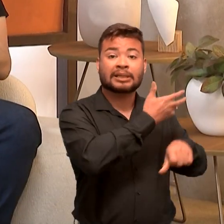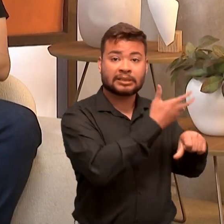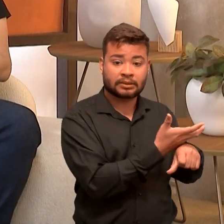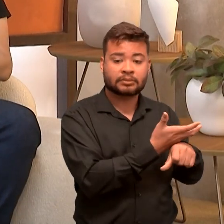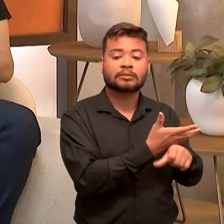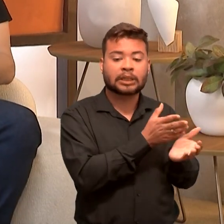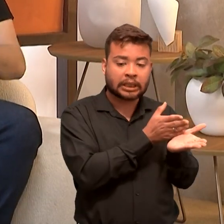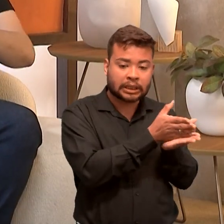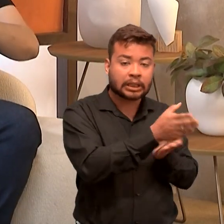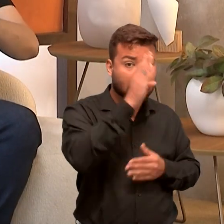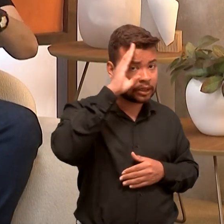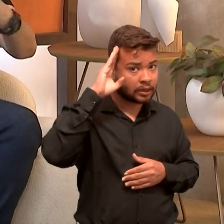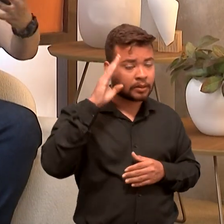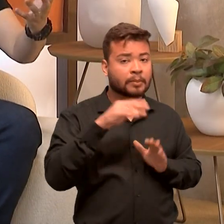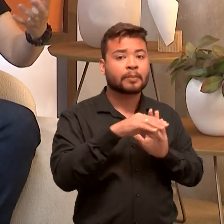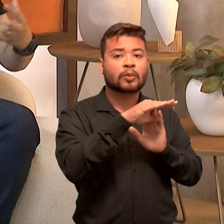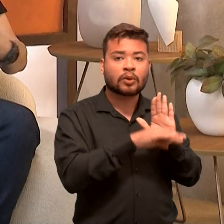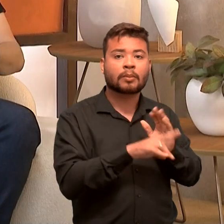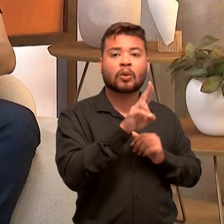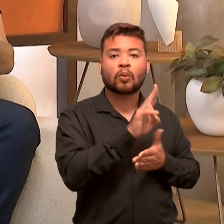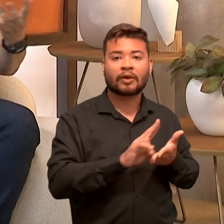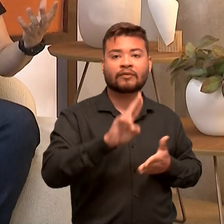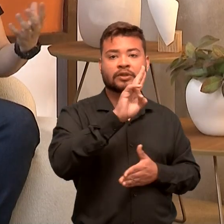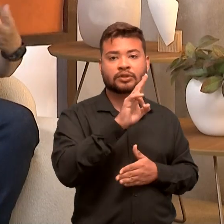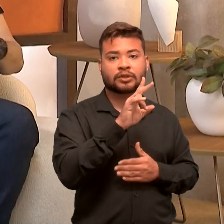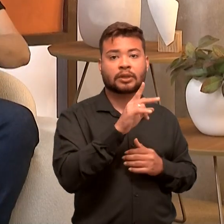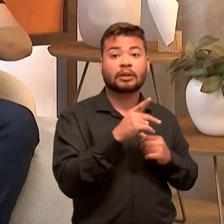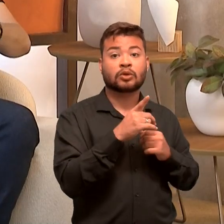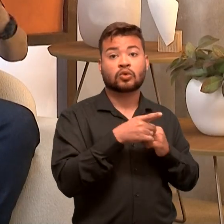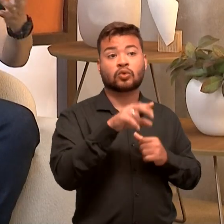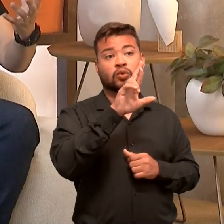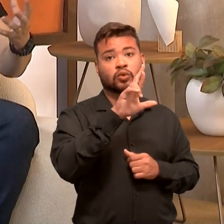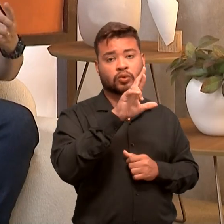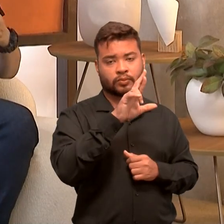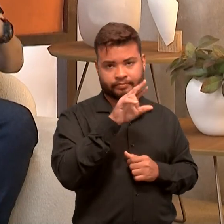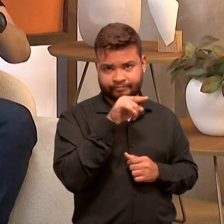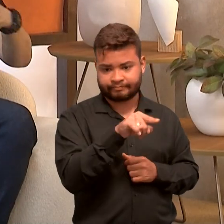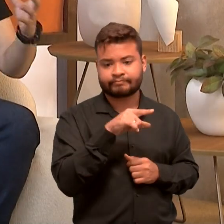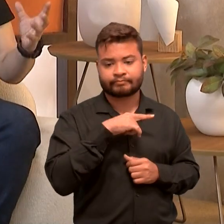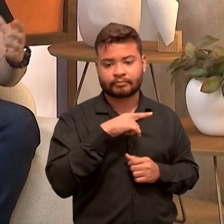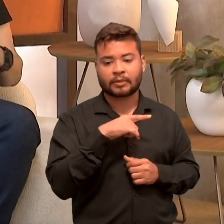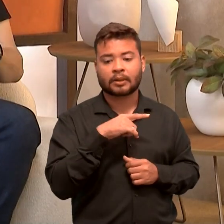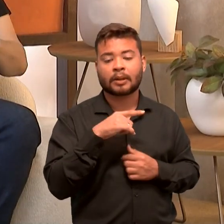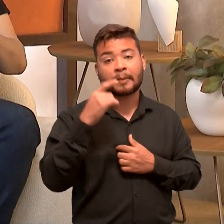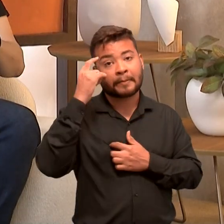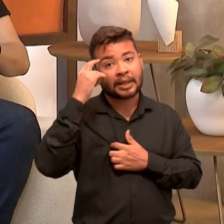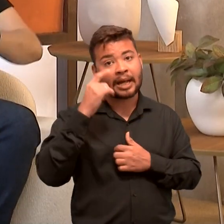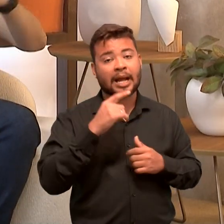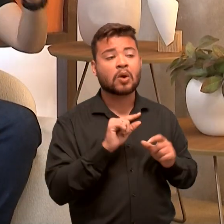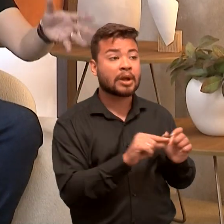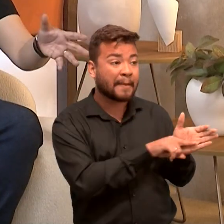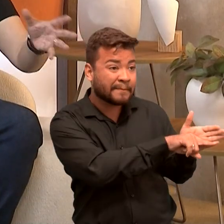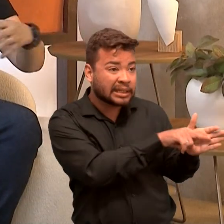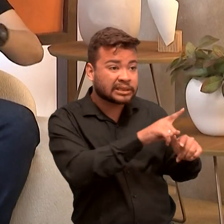do programa UFG Doutoral, que a gente faz esse debate no âmbito da pós-graduação e vai para além do produto. Quando a gente pensa em ética, só pensa na